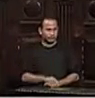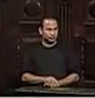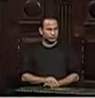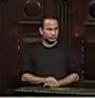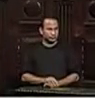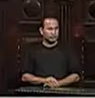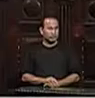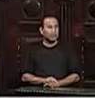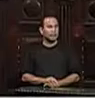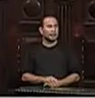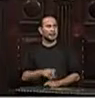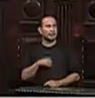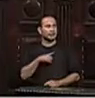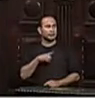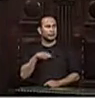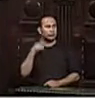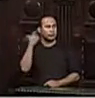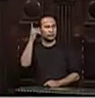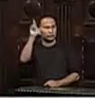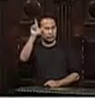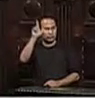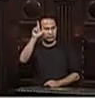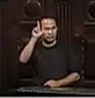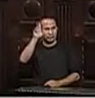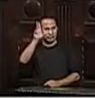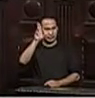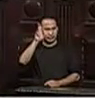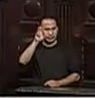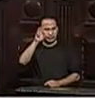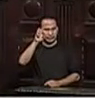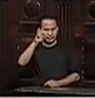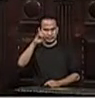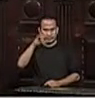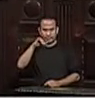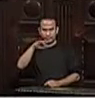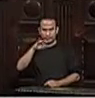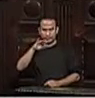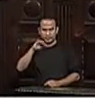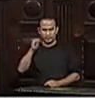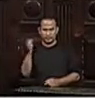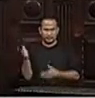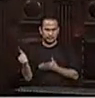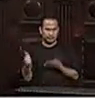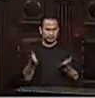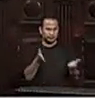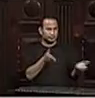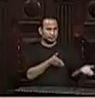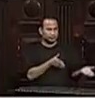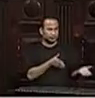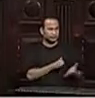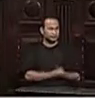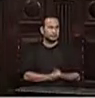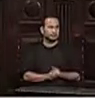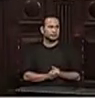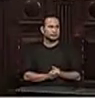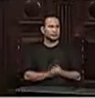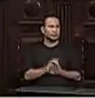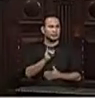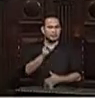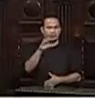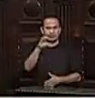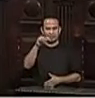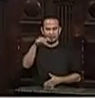E aí tem as outras receitas que chegarão, principalmente a do ICMS, que é